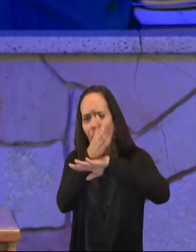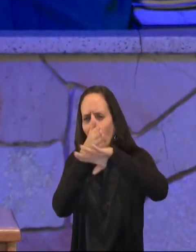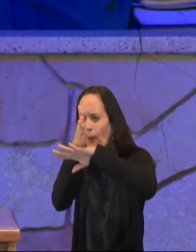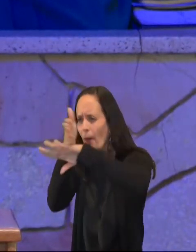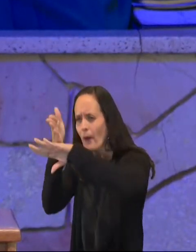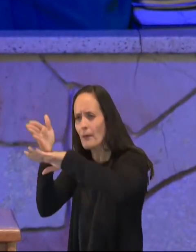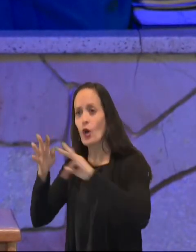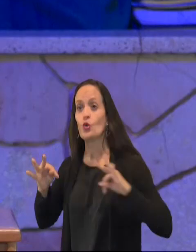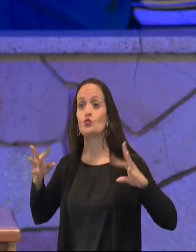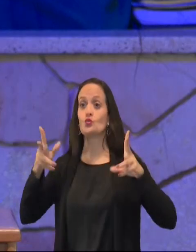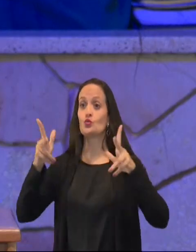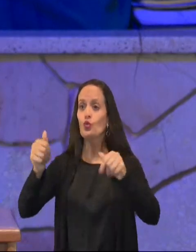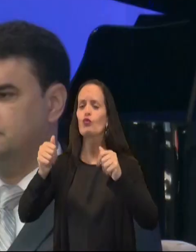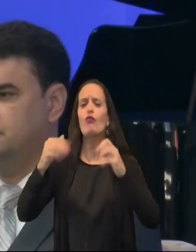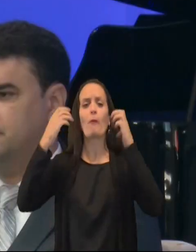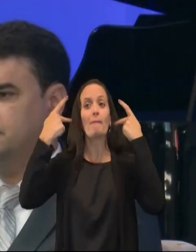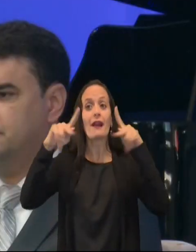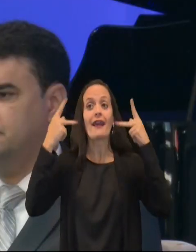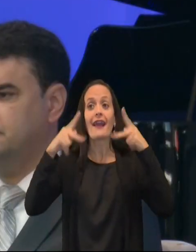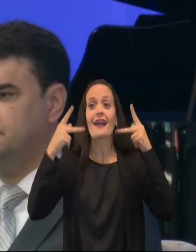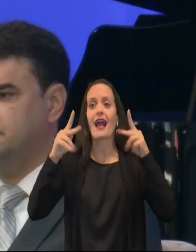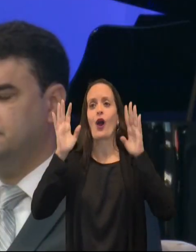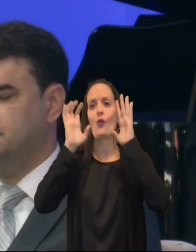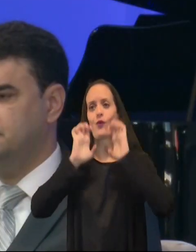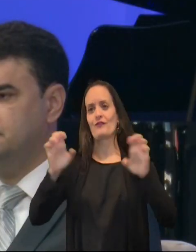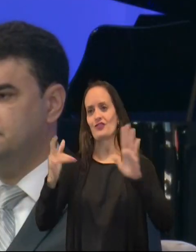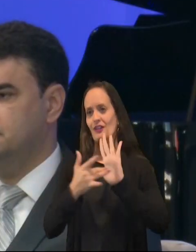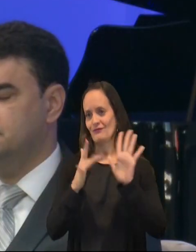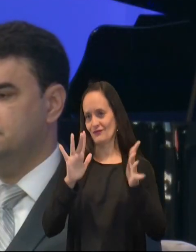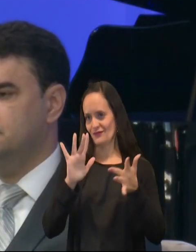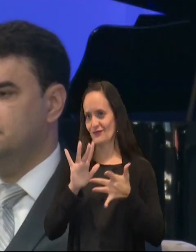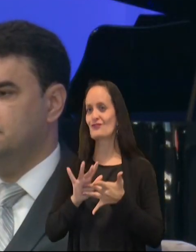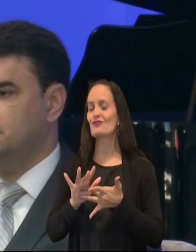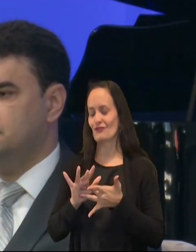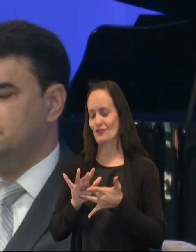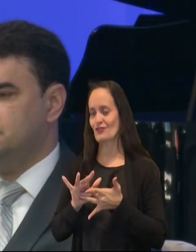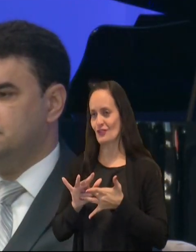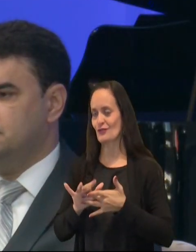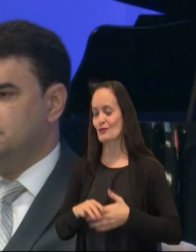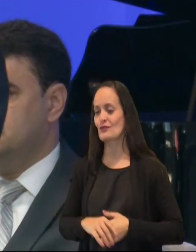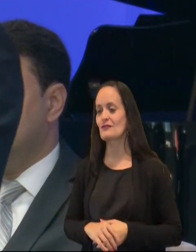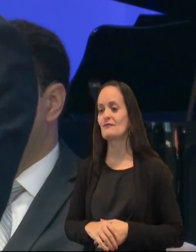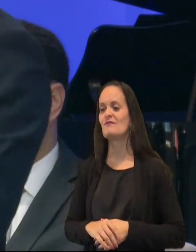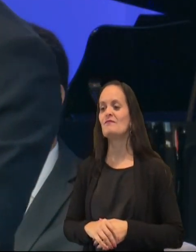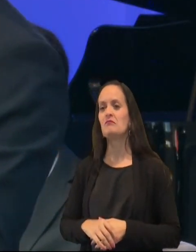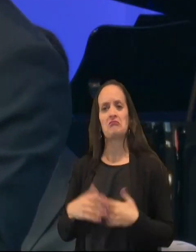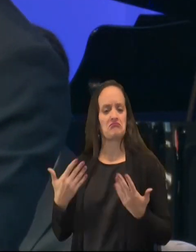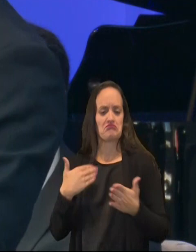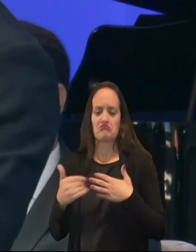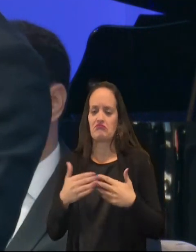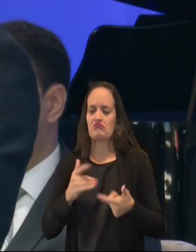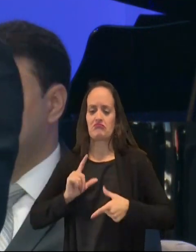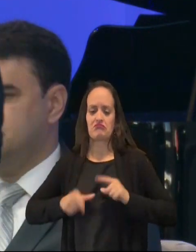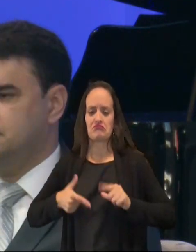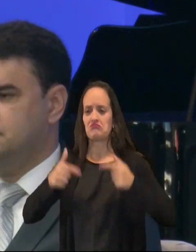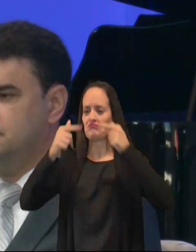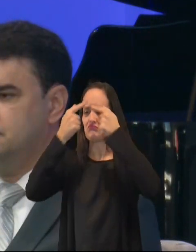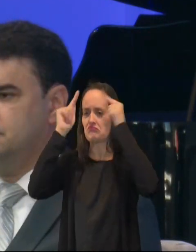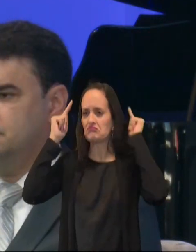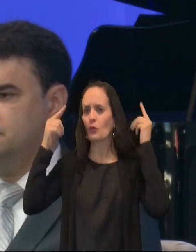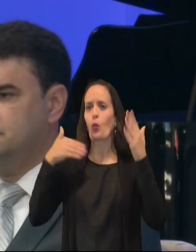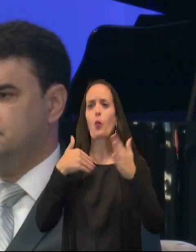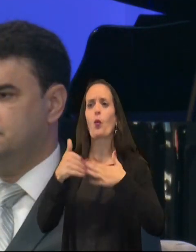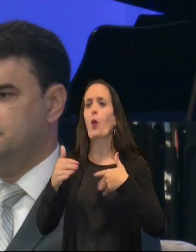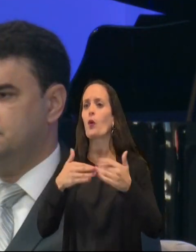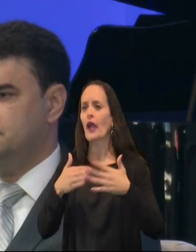Império Romano pregar o Evangelho a quem quer que cruzasse o seu caminho, fosse grego, fosse persa, fosse romano, ou mesmo